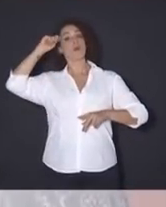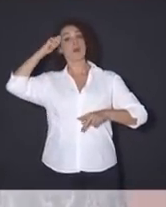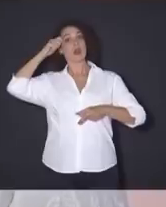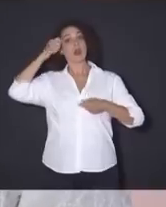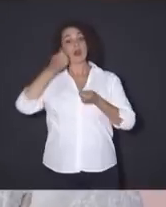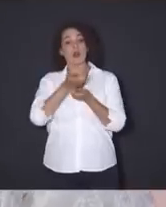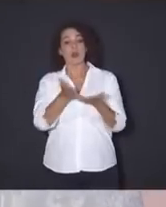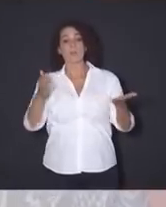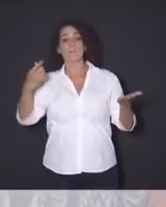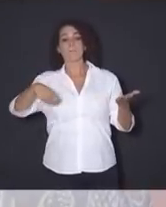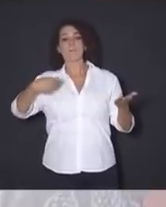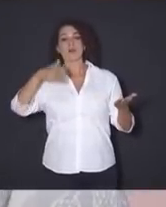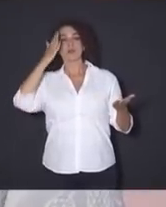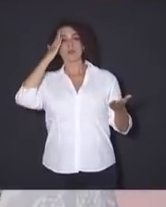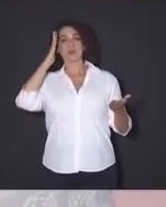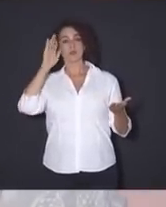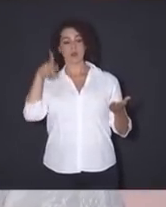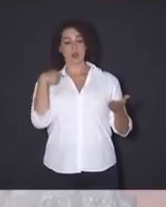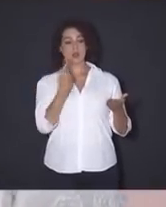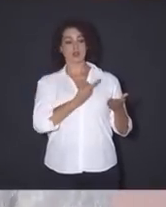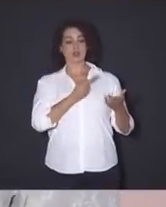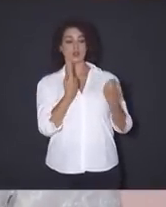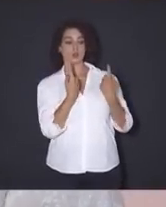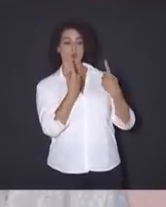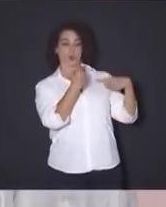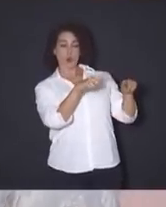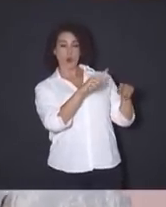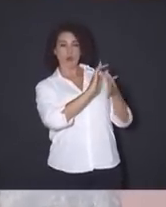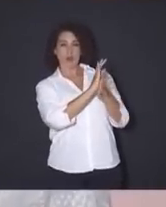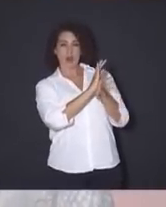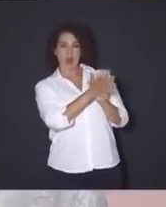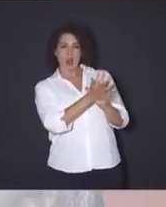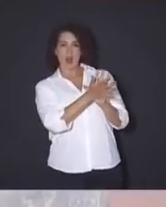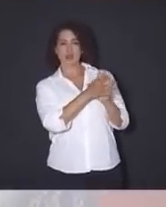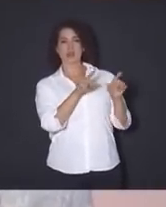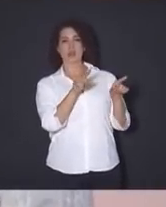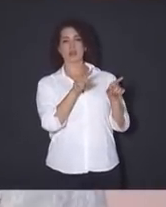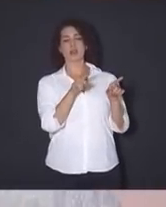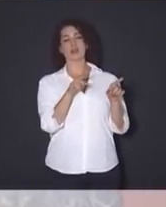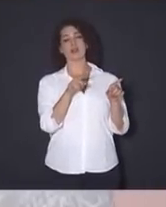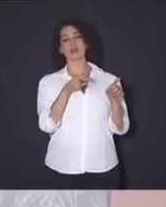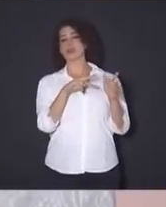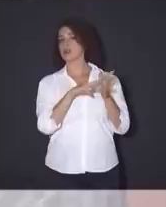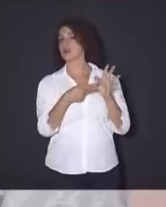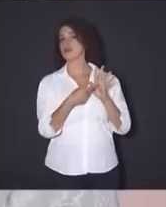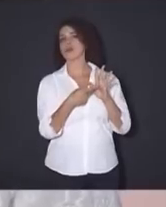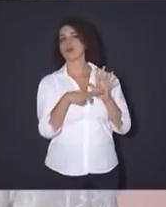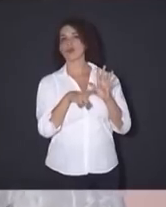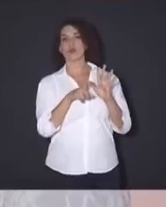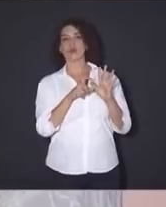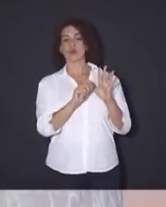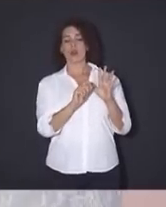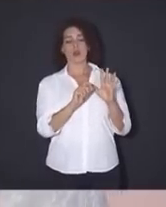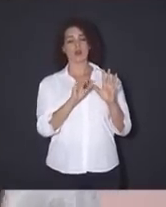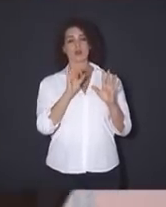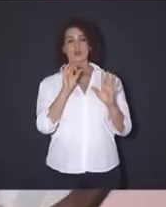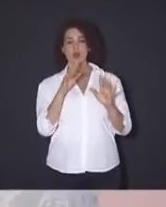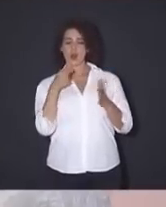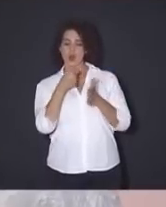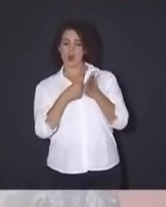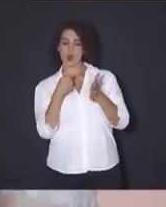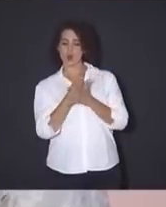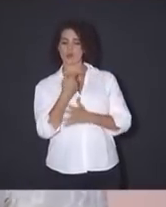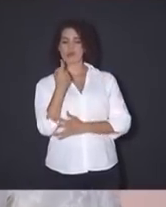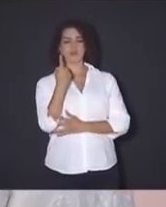o nosso enfrentamento ao racismo sobretudo o cepticismo não há saídas individuais como bem